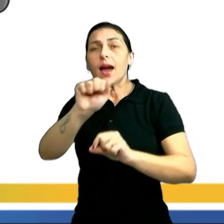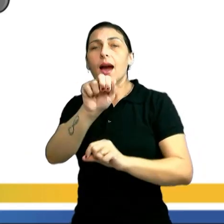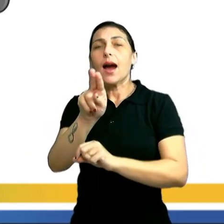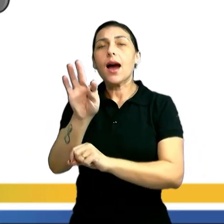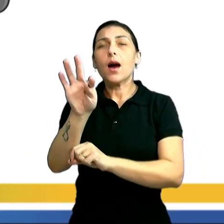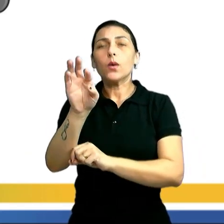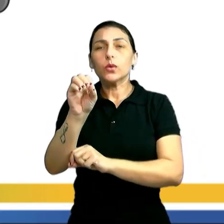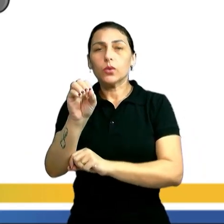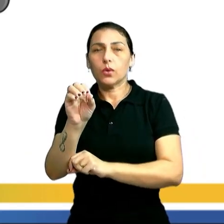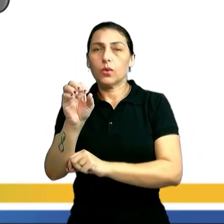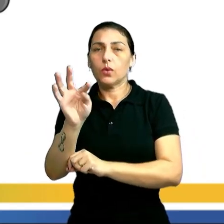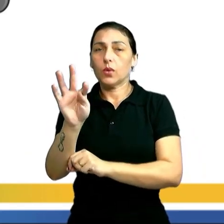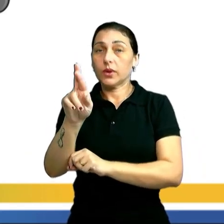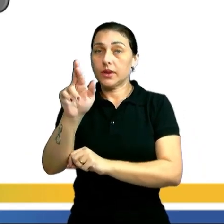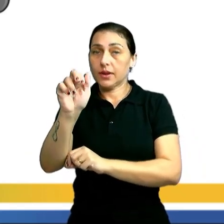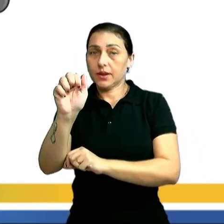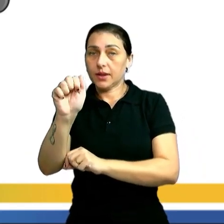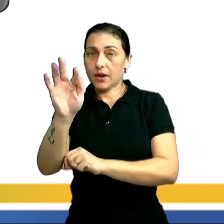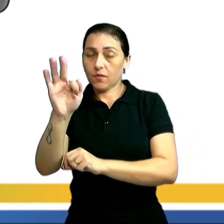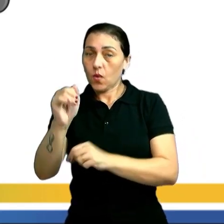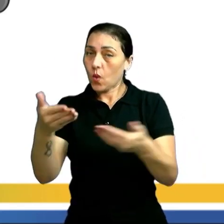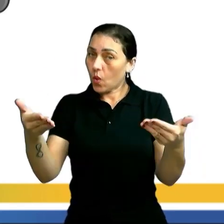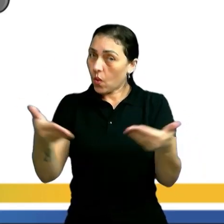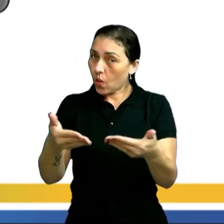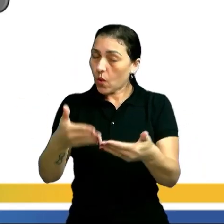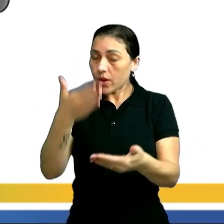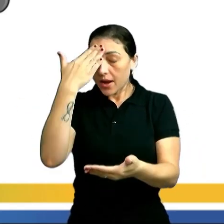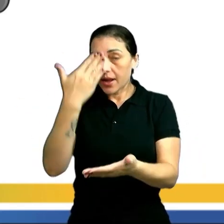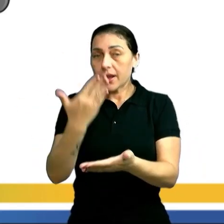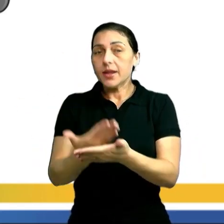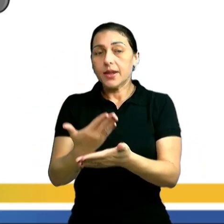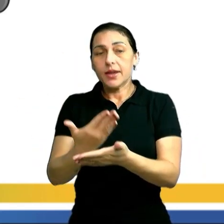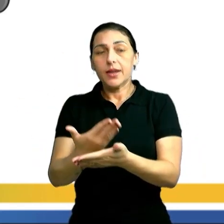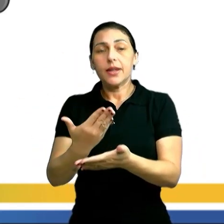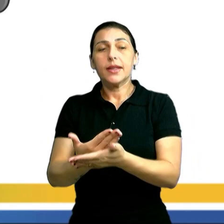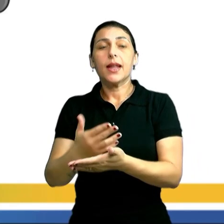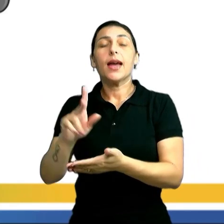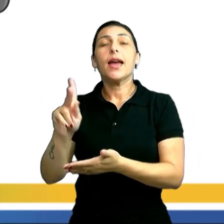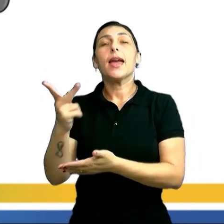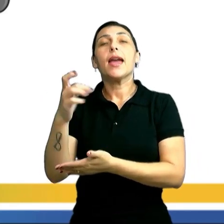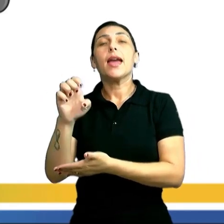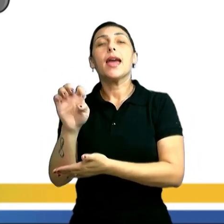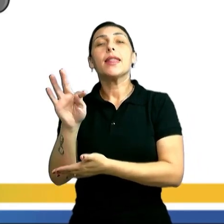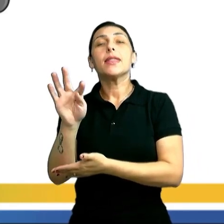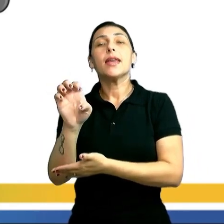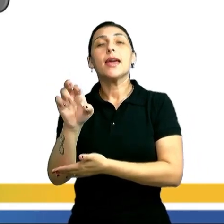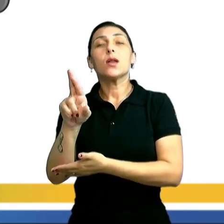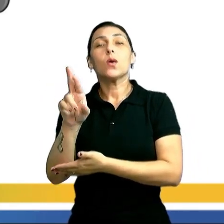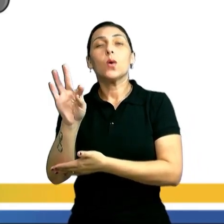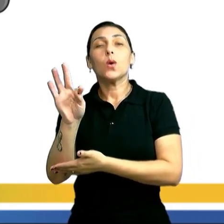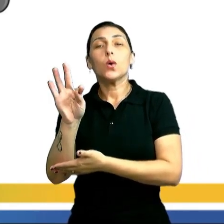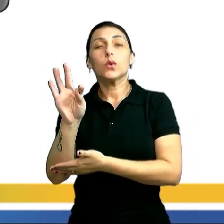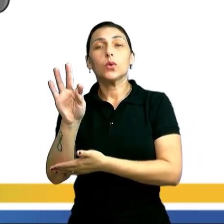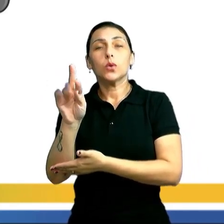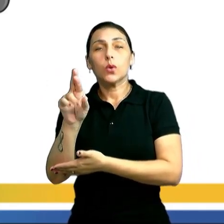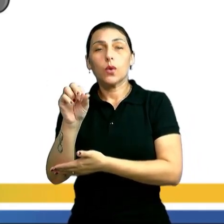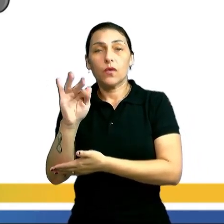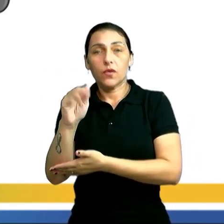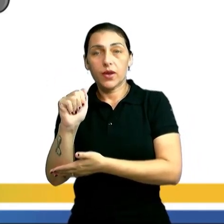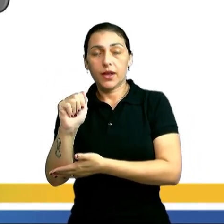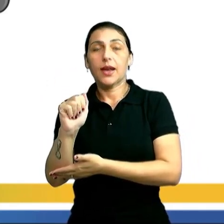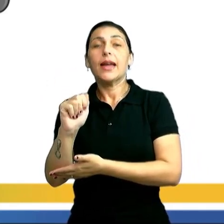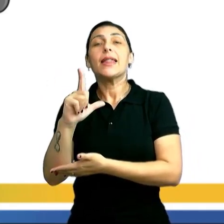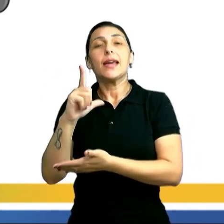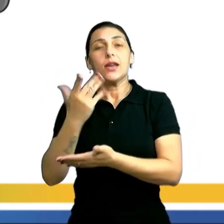Hoje, acredita-se ainda que a hipótese heterotrófica seja a mais aceita, seja a que realmente ocorreu. Mas ainda